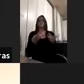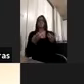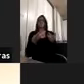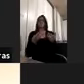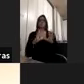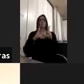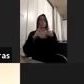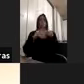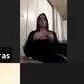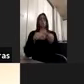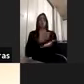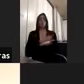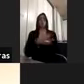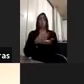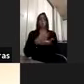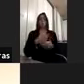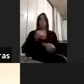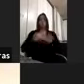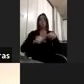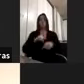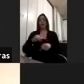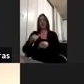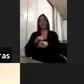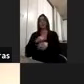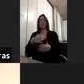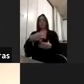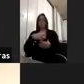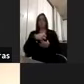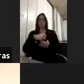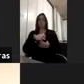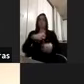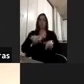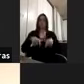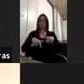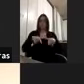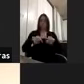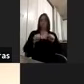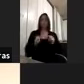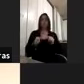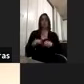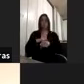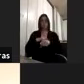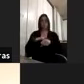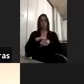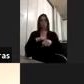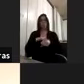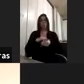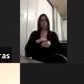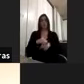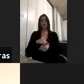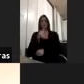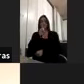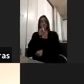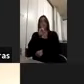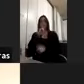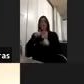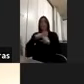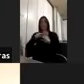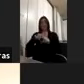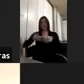a ficar difícil na Renault. Você pode conversar com uma mulher que teve filhos aí nos últimos 2